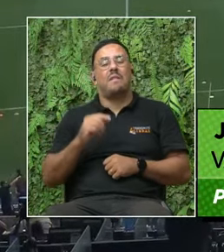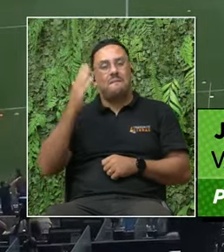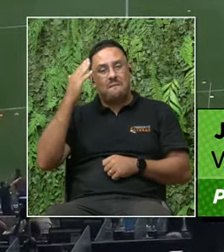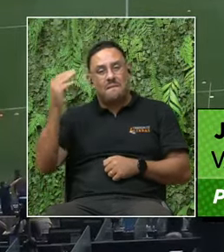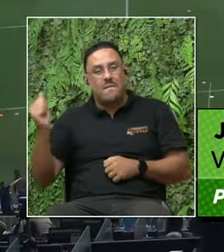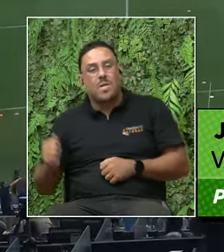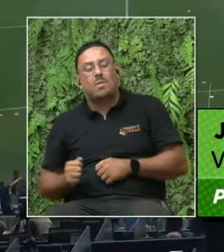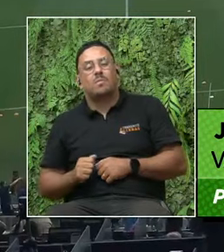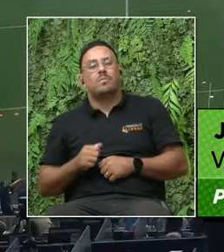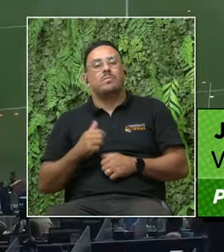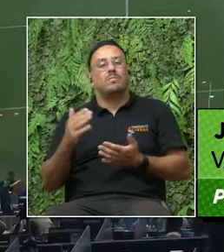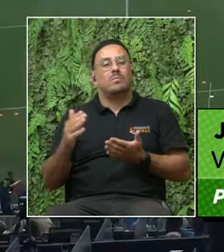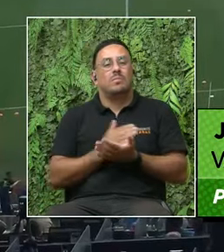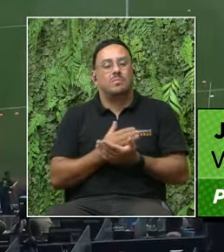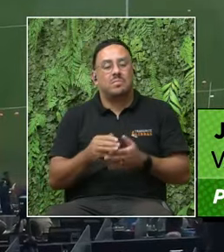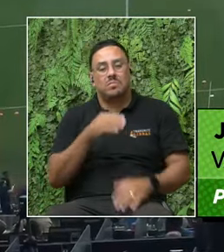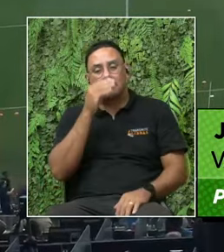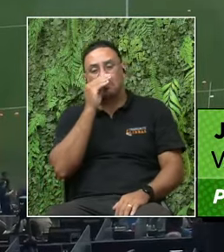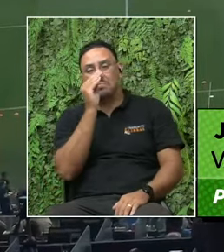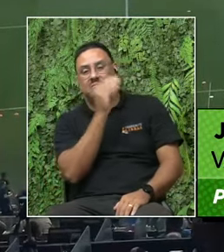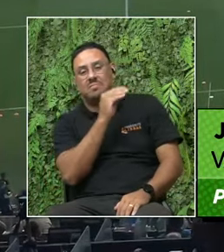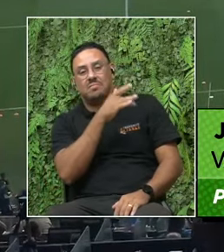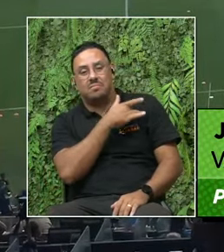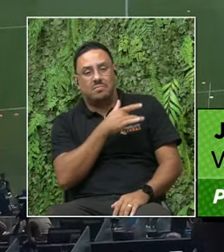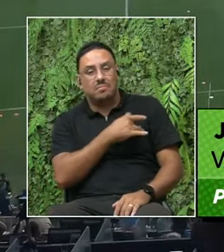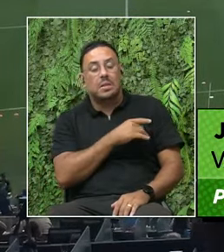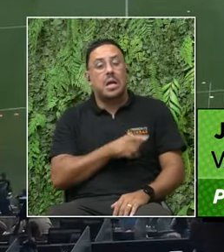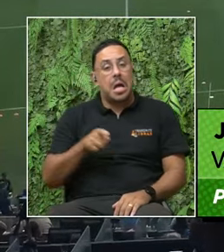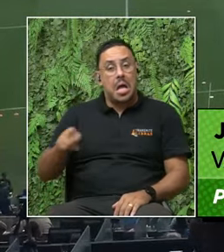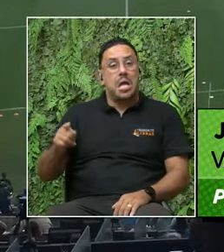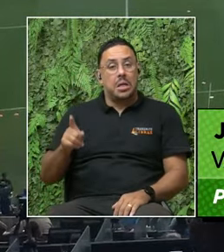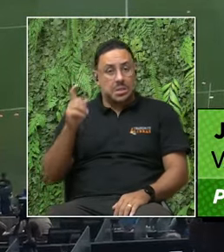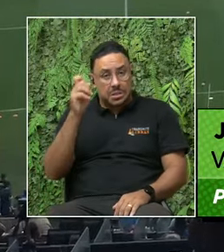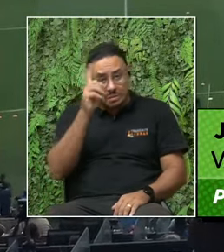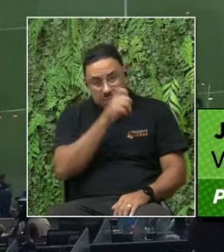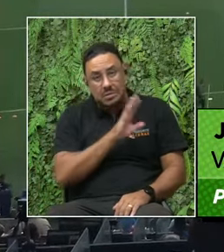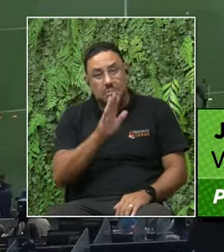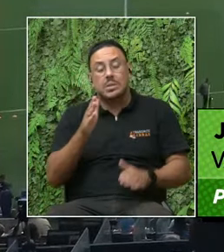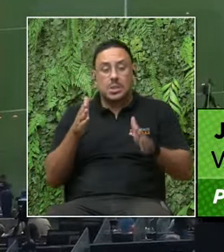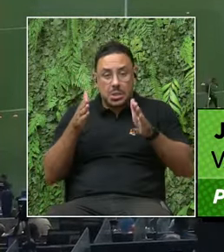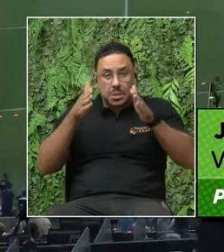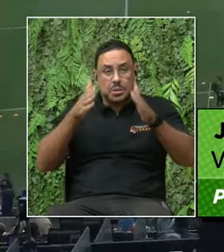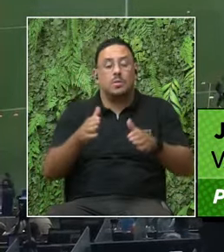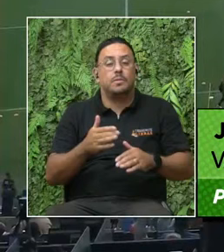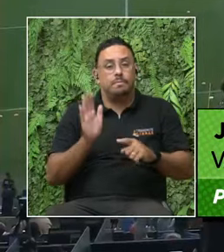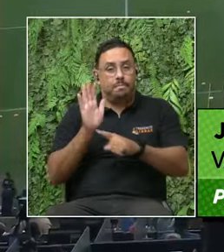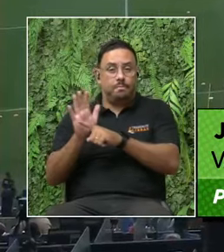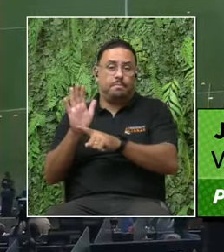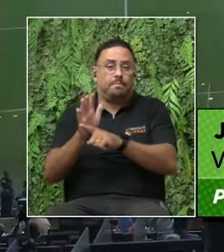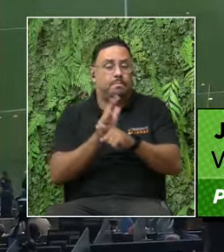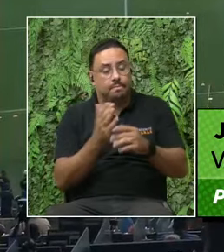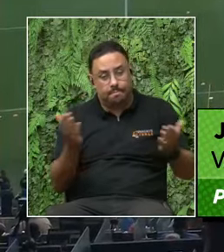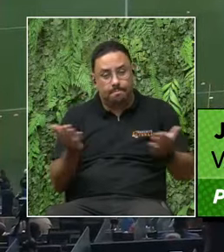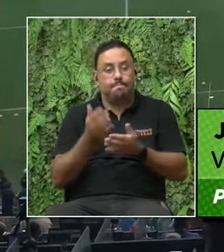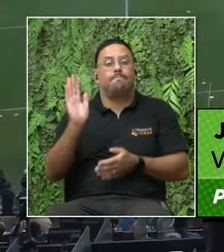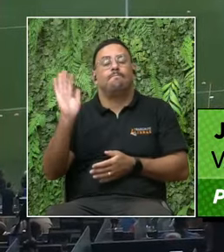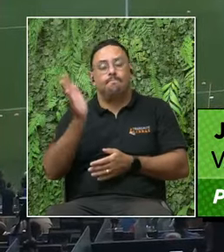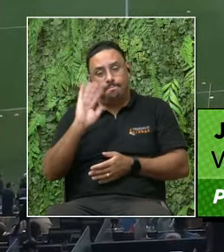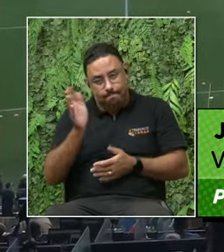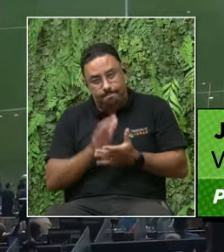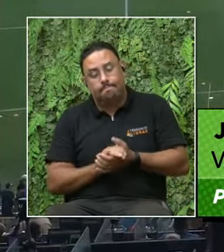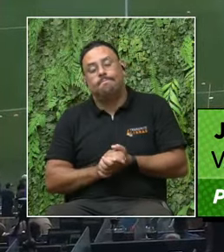é muita gente virou as costas pro Cruzeiro e o Marcelo Moreno com todas as dificuldades veio ajudou e hoje tá aí se despedindo do